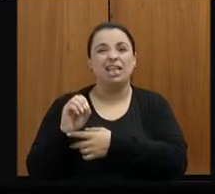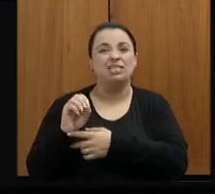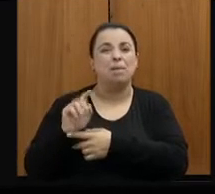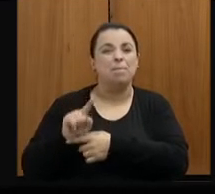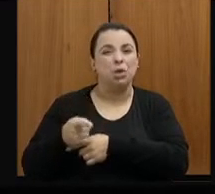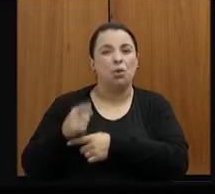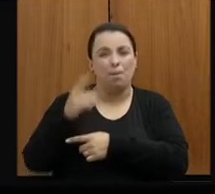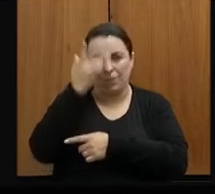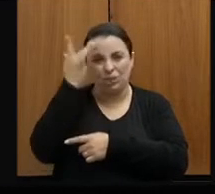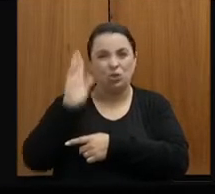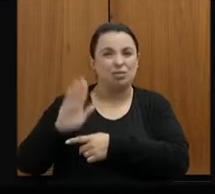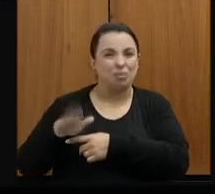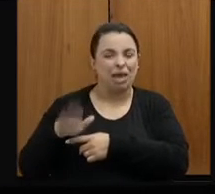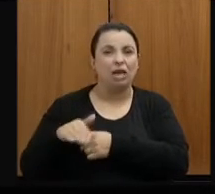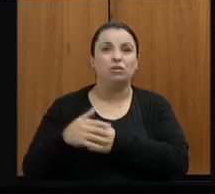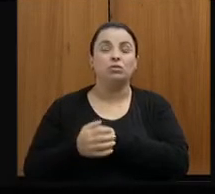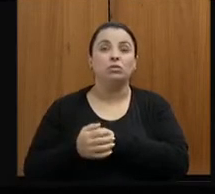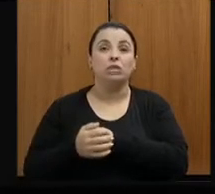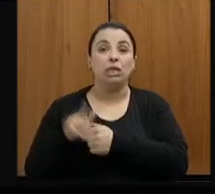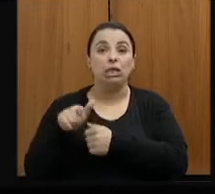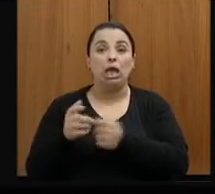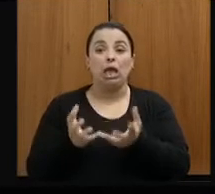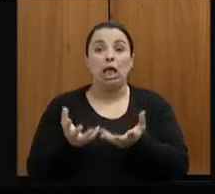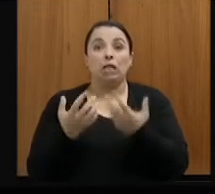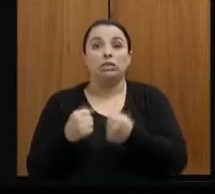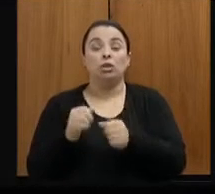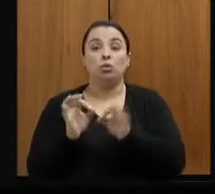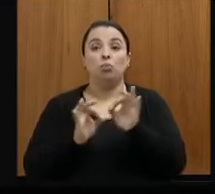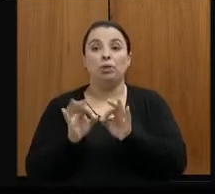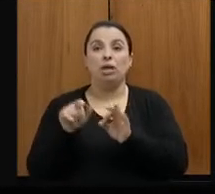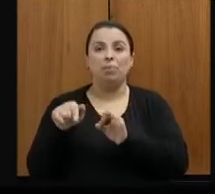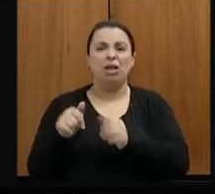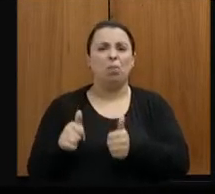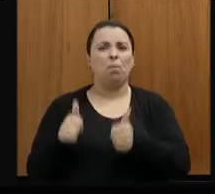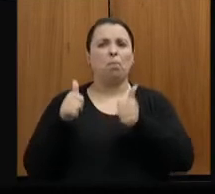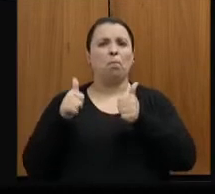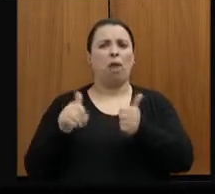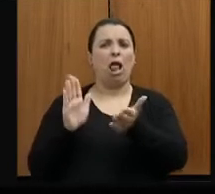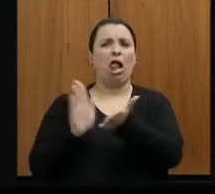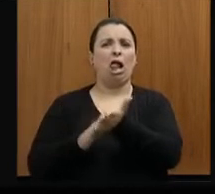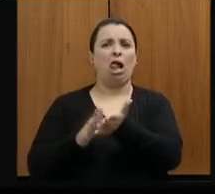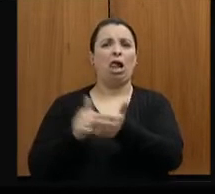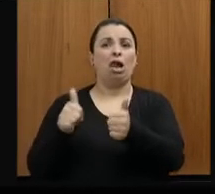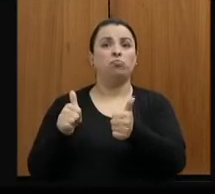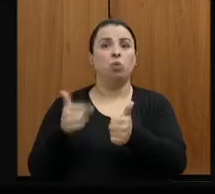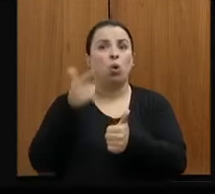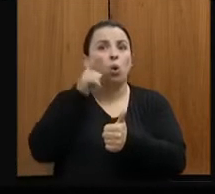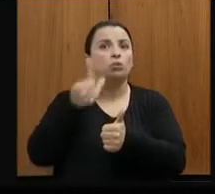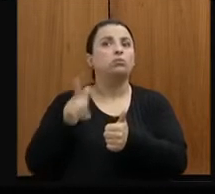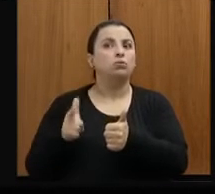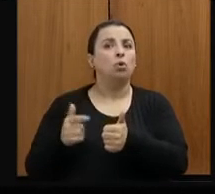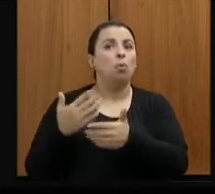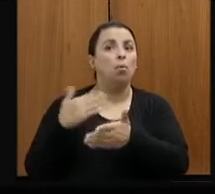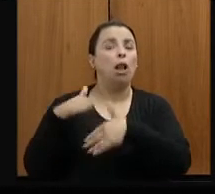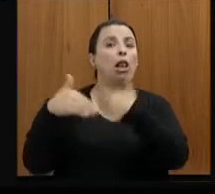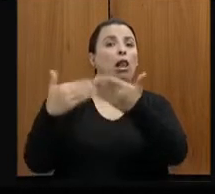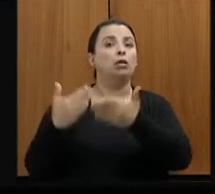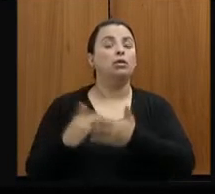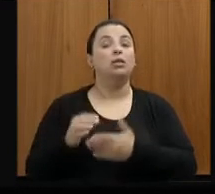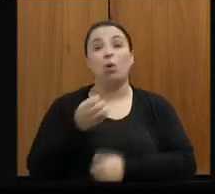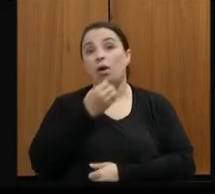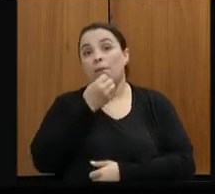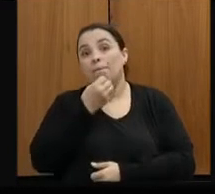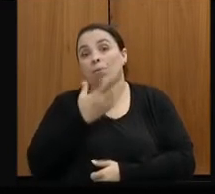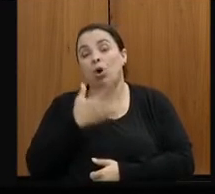e que abraçou o Reúrbi e que deu um show, fez o papel dele. Então, é muito importante, a Prefeitura Municipal está realmente abraçando o